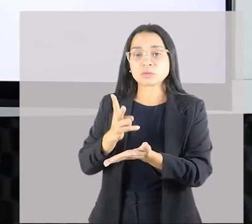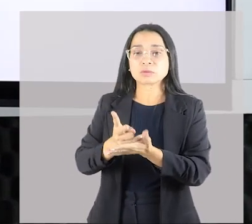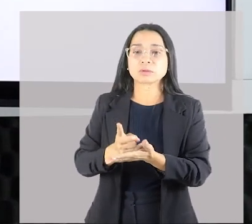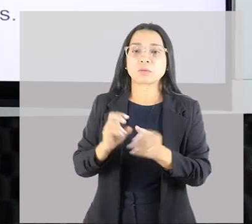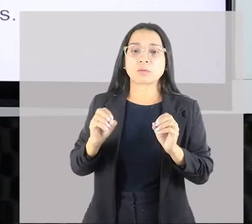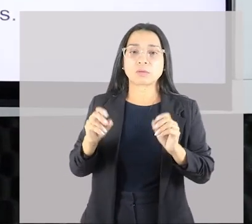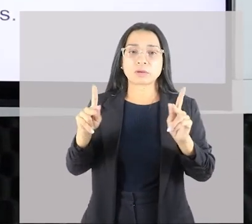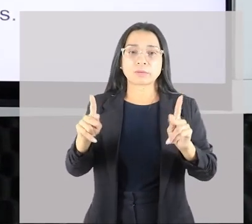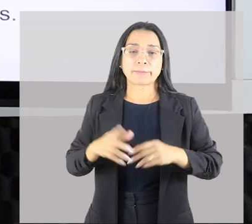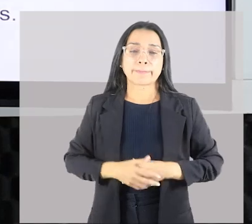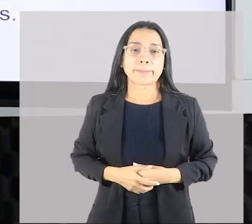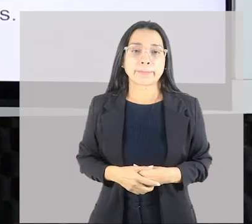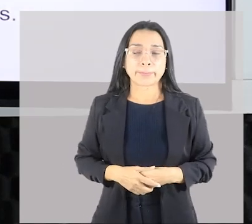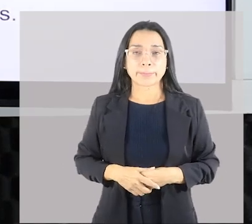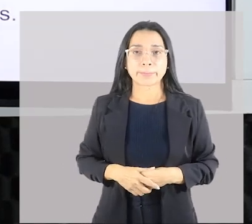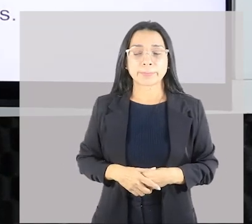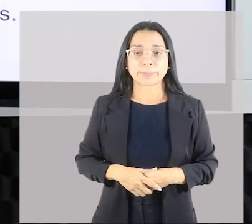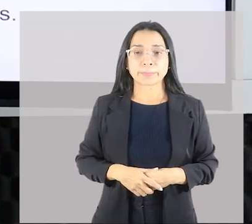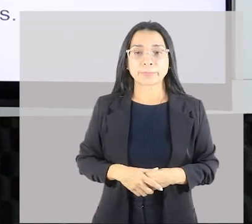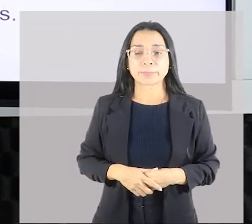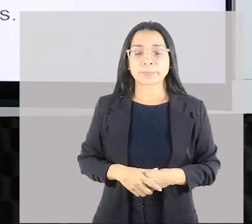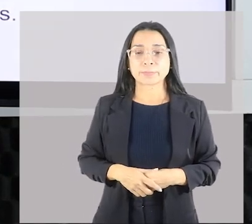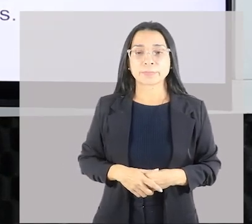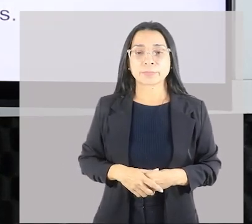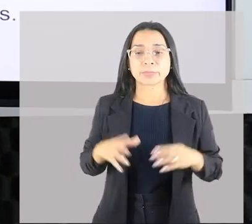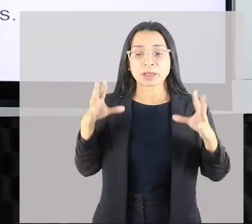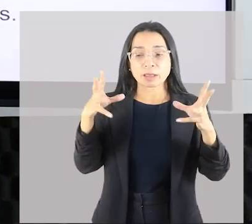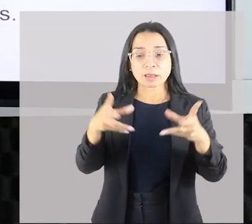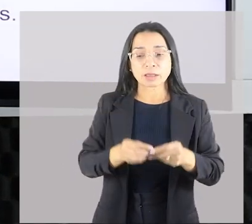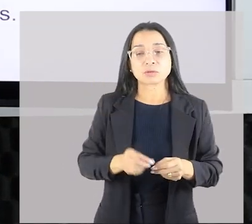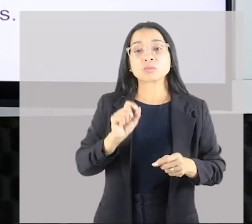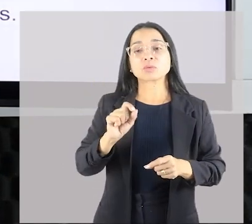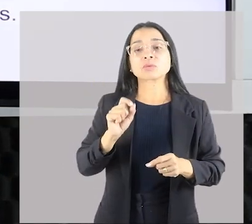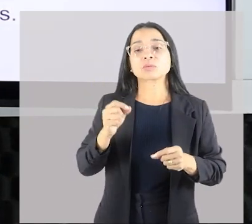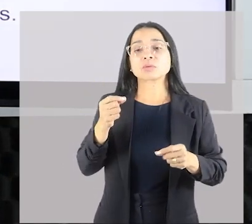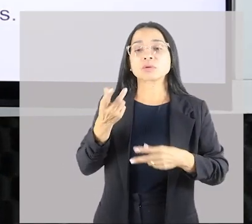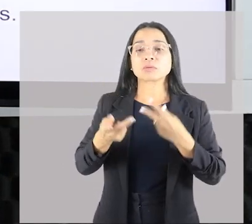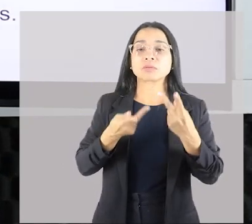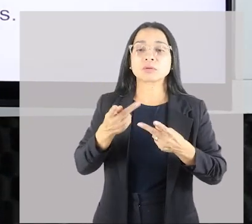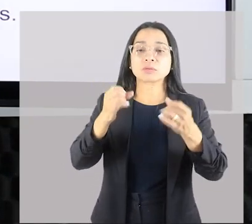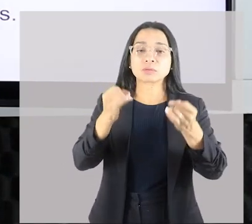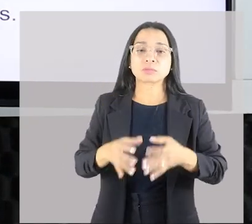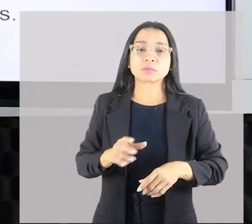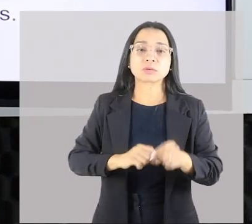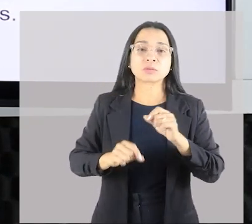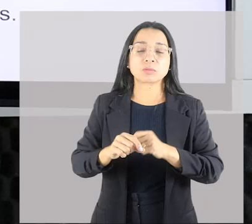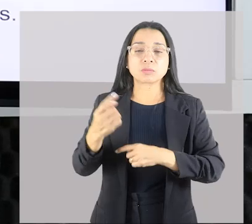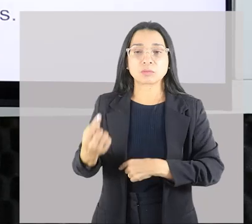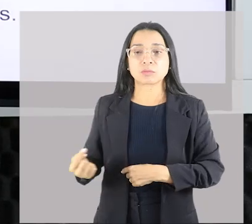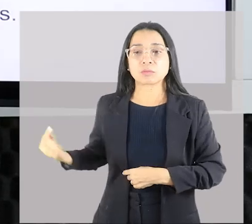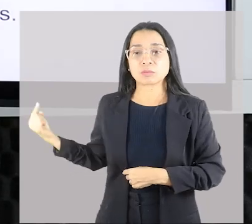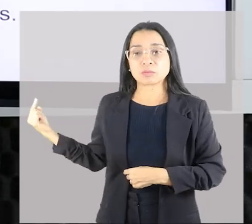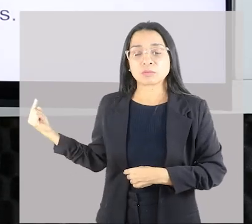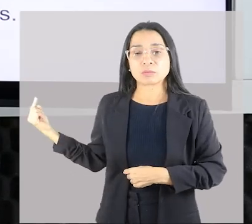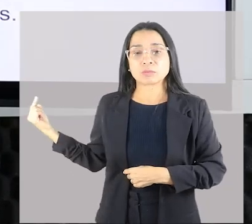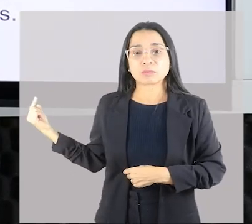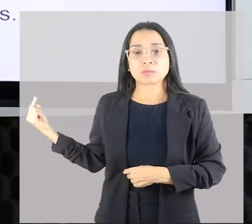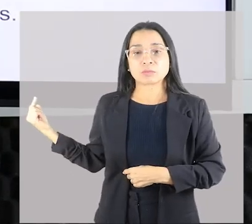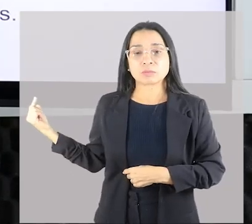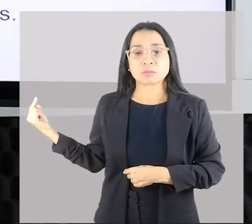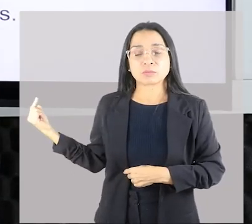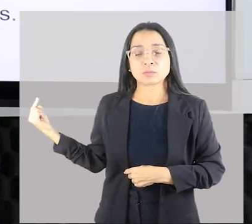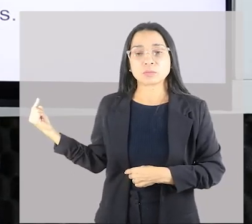Belezinha? Então, basicamente, aqui resumindo o que a gente falou agora, a formação do Reino Unido não é vista com bons olhos por todos os